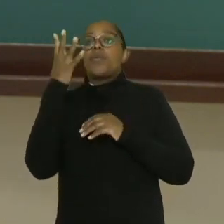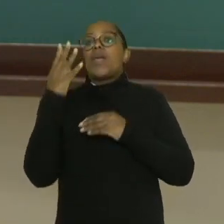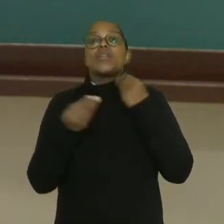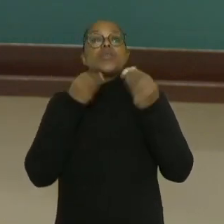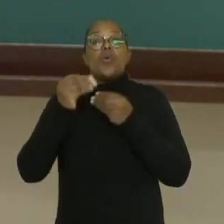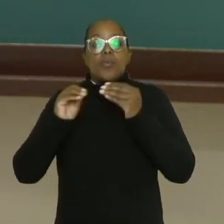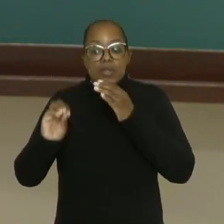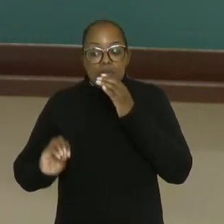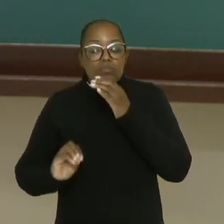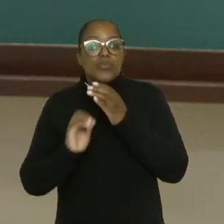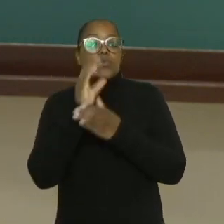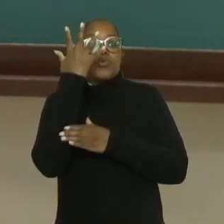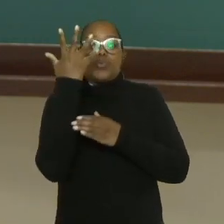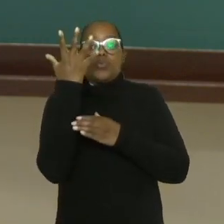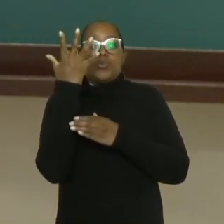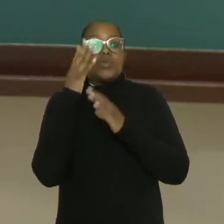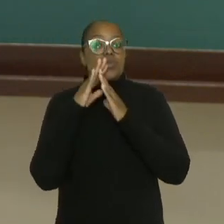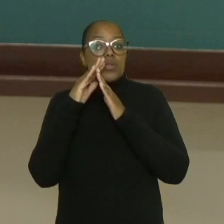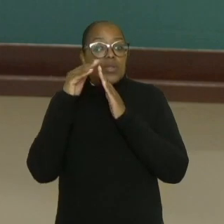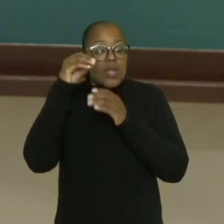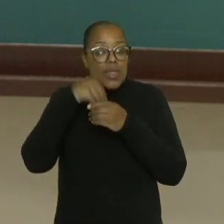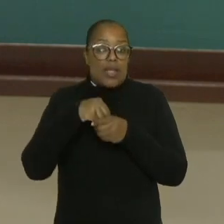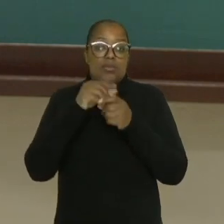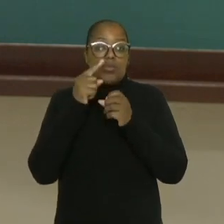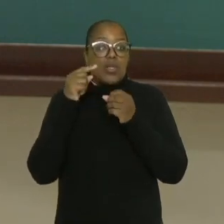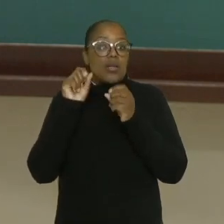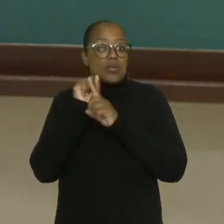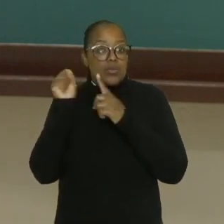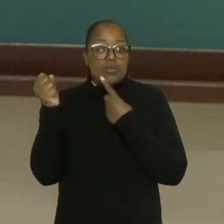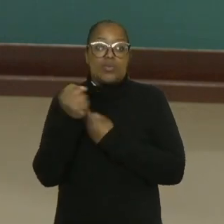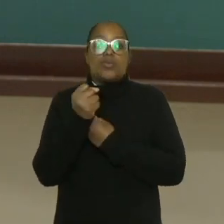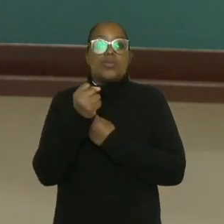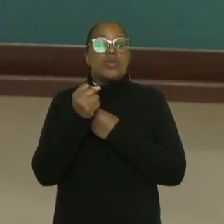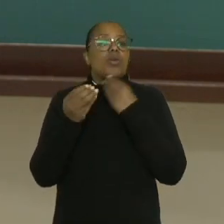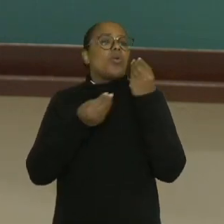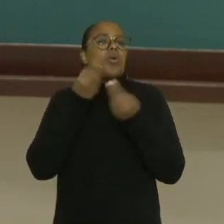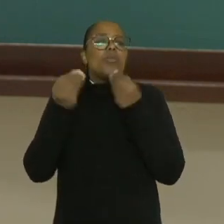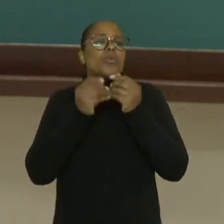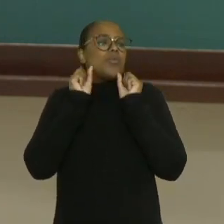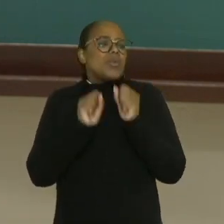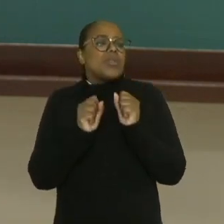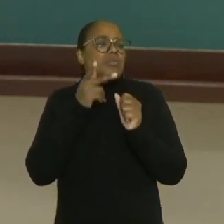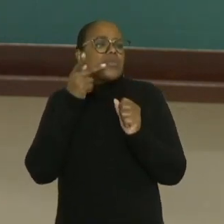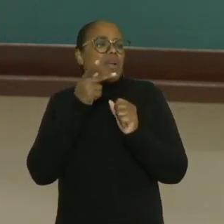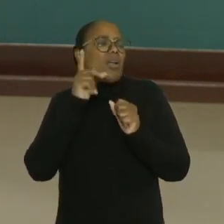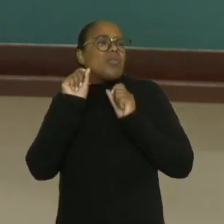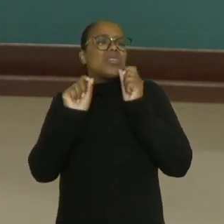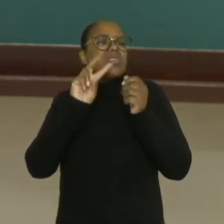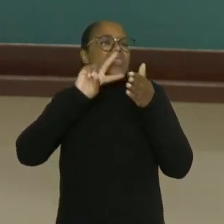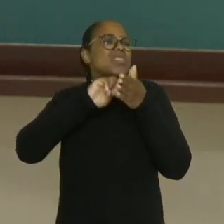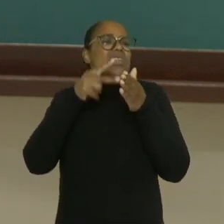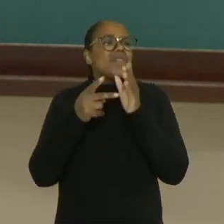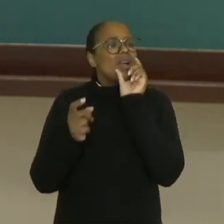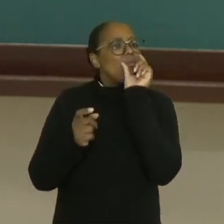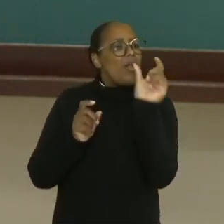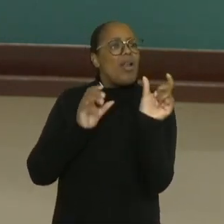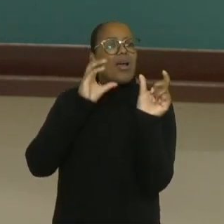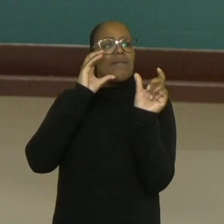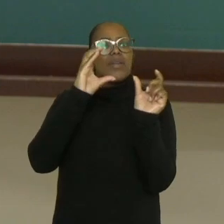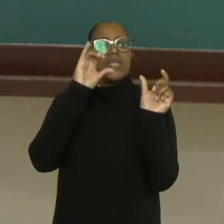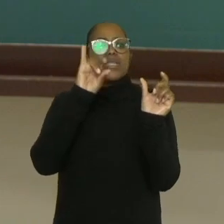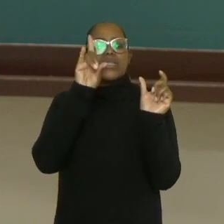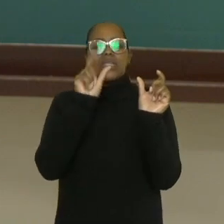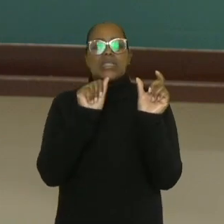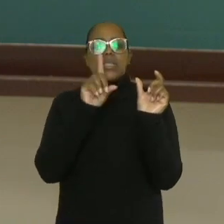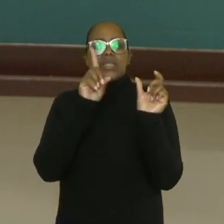hoje. Então, como podemos definir o que é cidadania? Como definimos? Já viram aulas disso